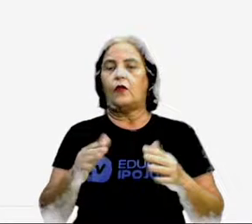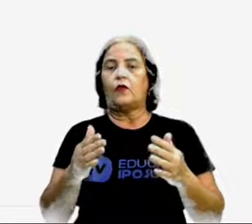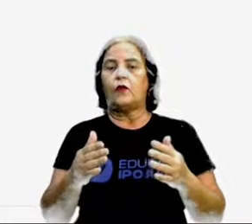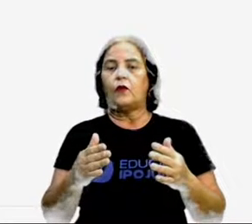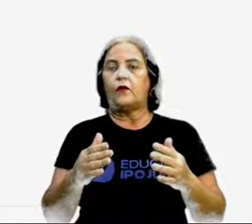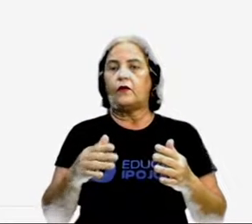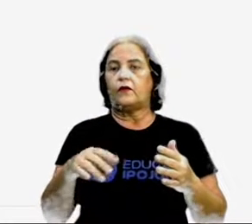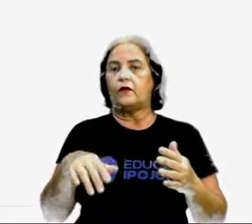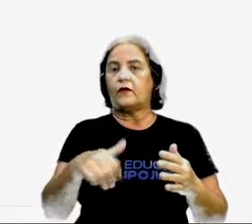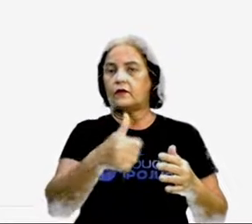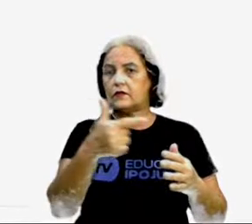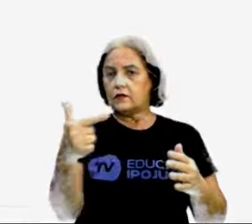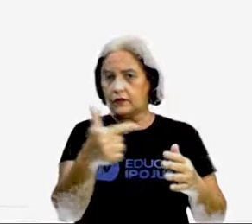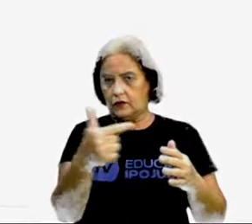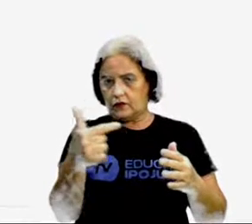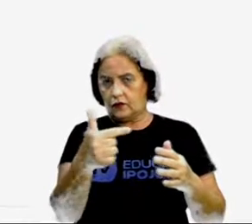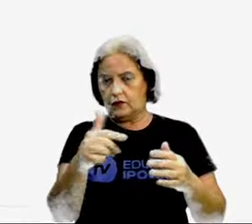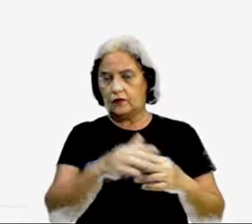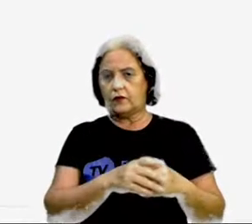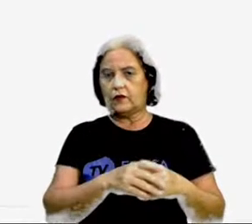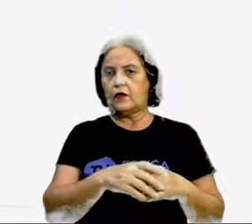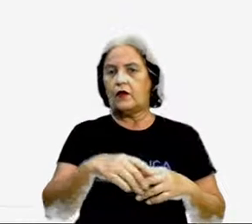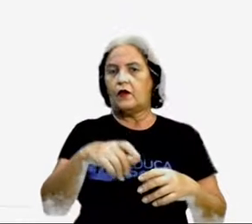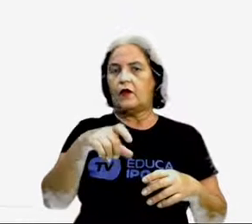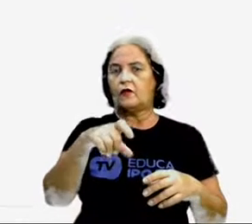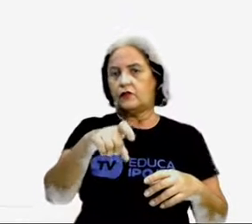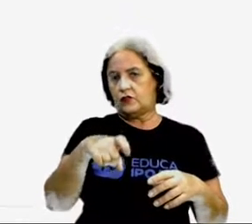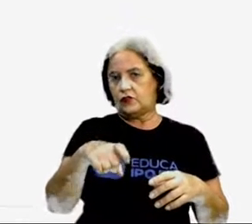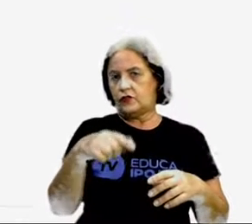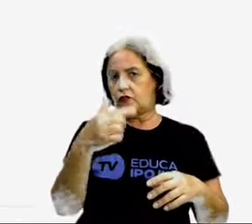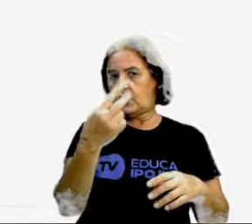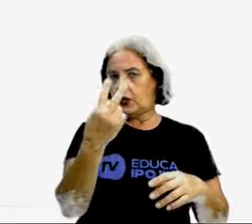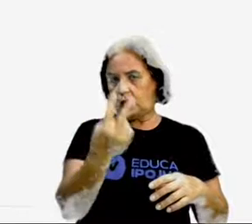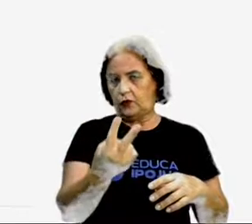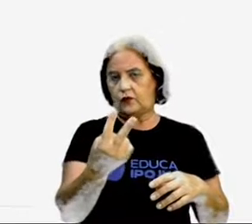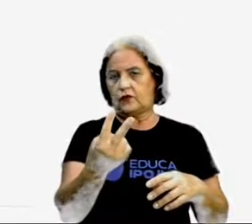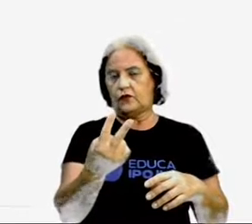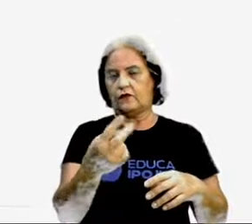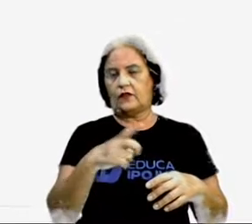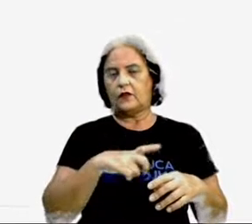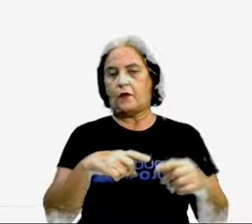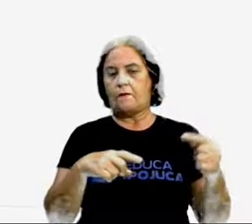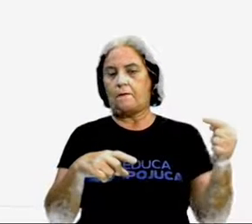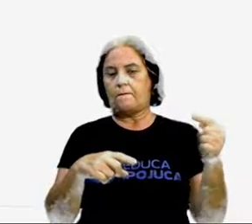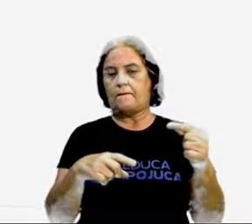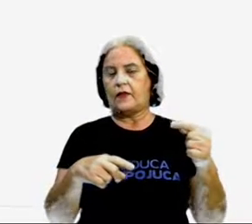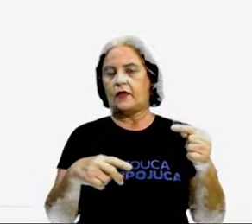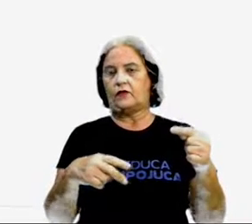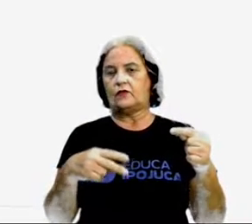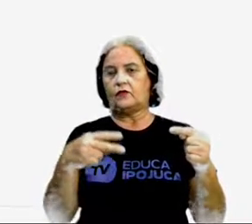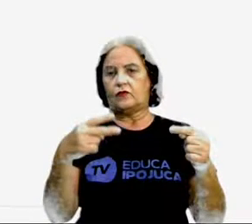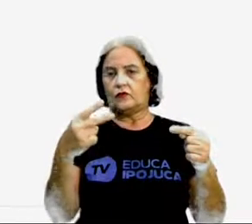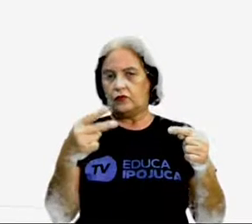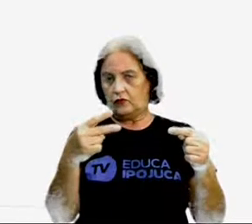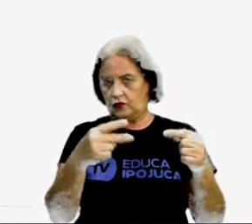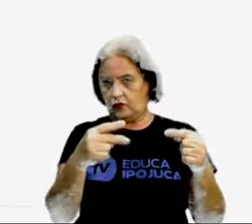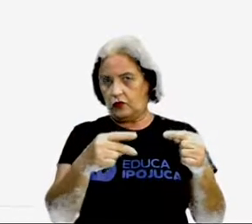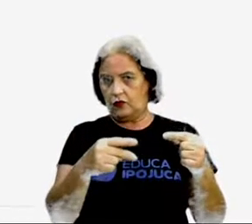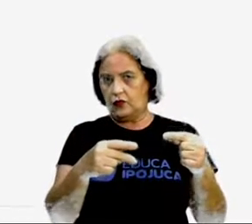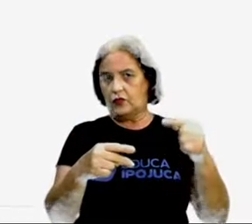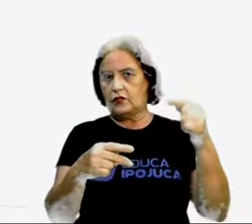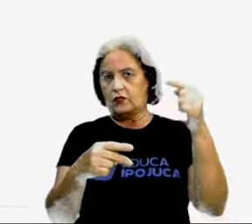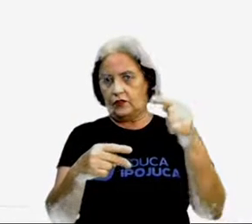o coeficiente de x é 2. Então, eu coloquei menos 2 para igualar os coeficientes